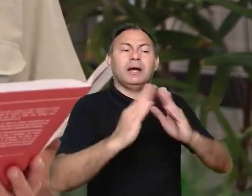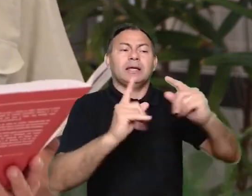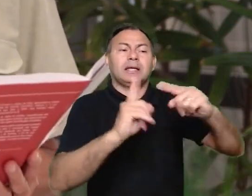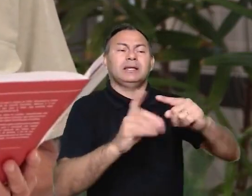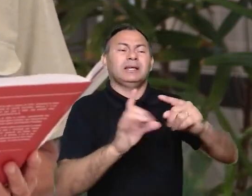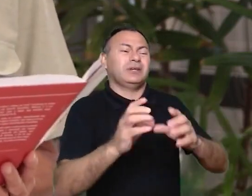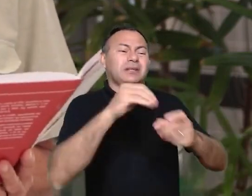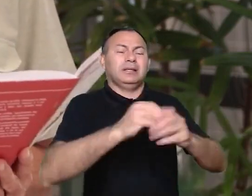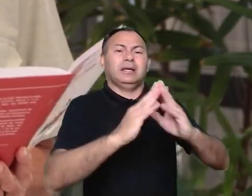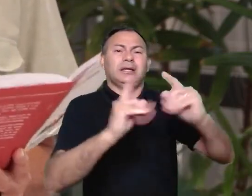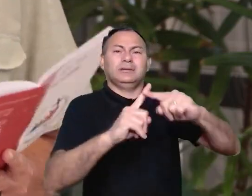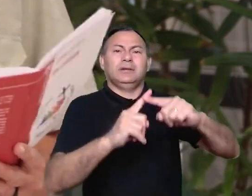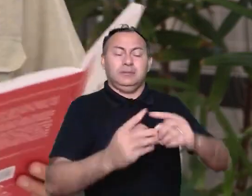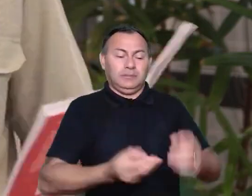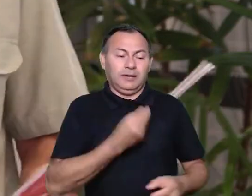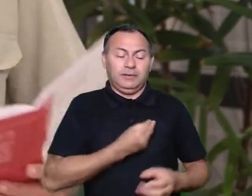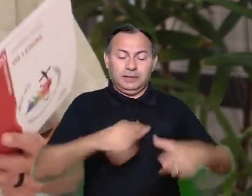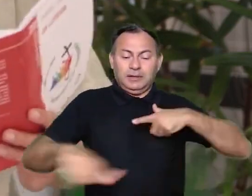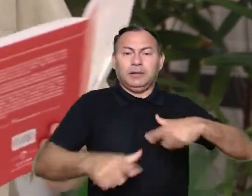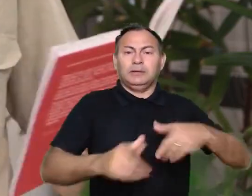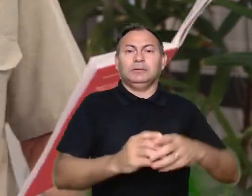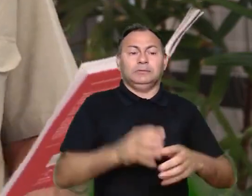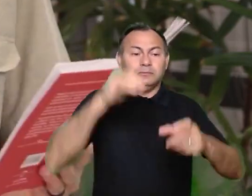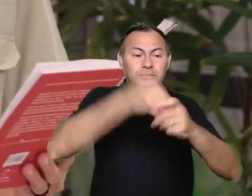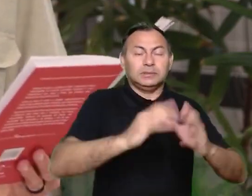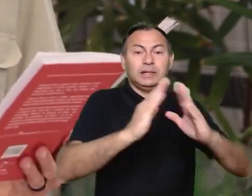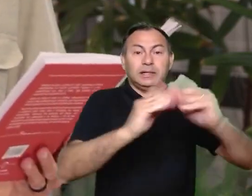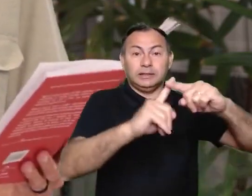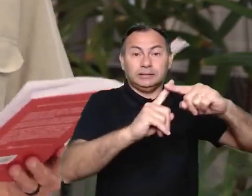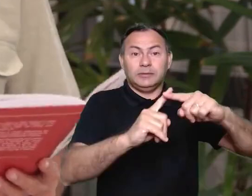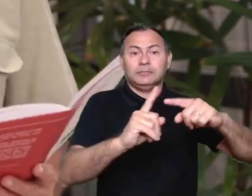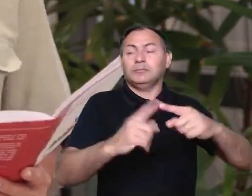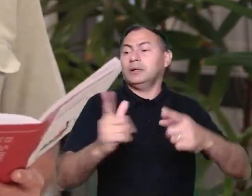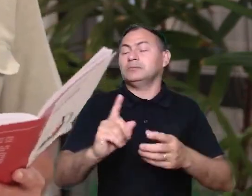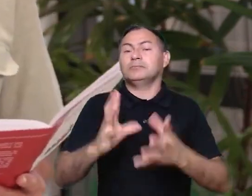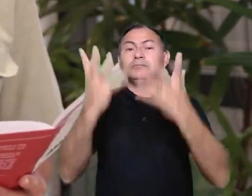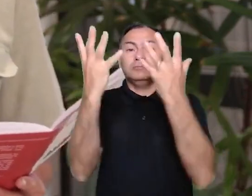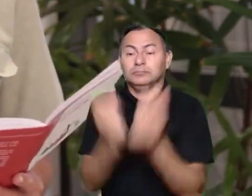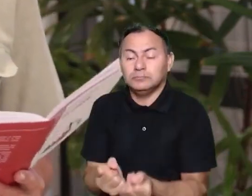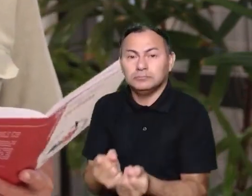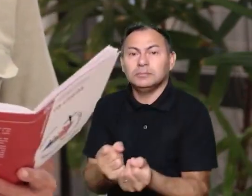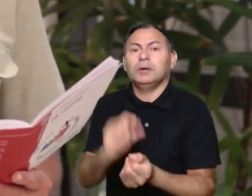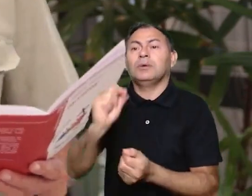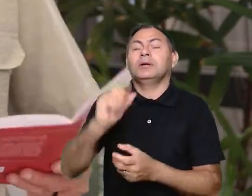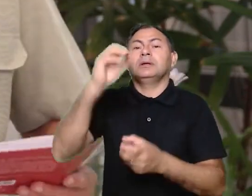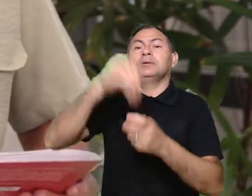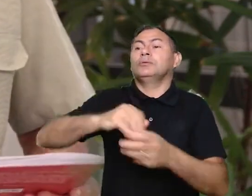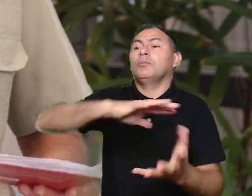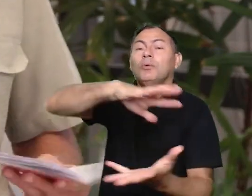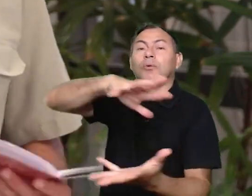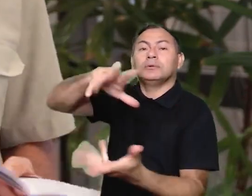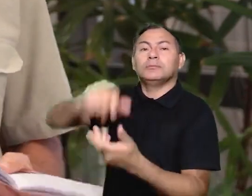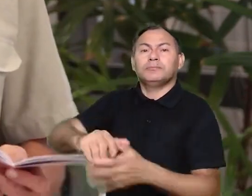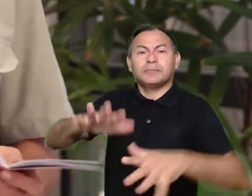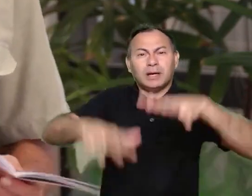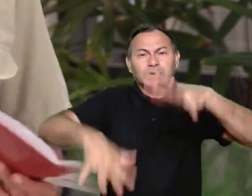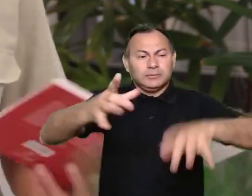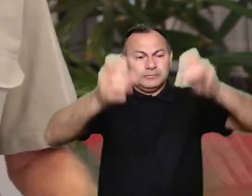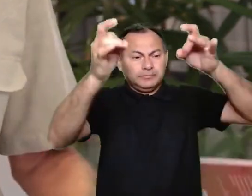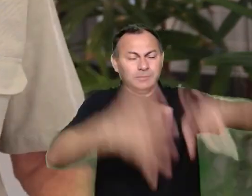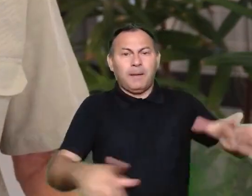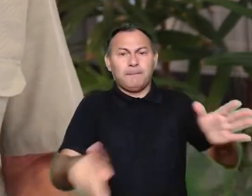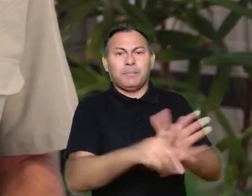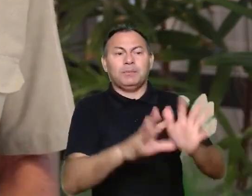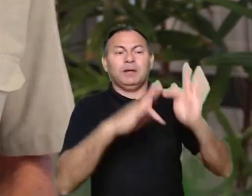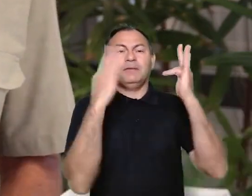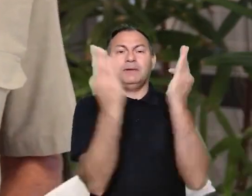só à igreja. Dá vida, trabalha muito no âmbito eclesial, mas não assume o que está no mundo. Às vezes